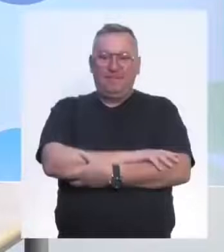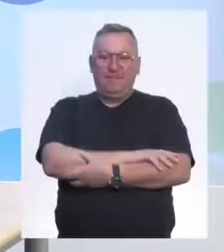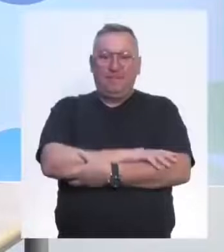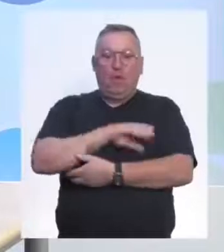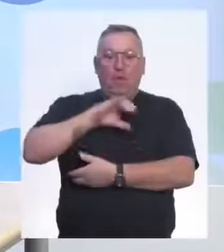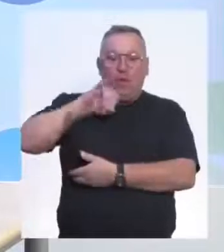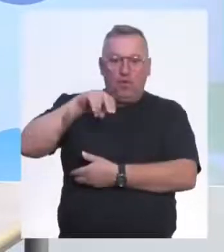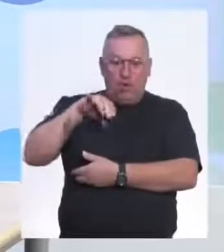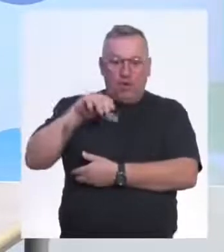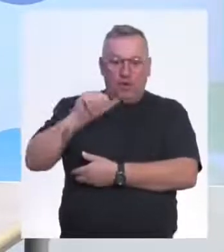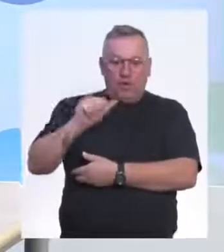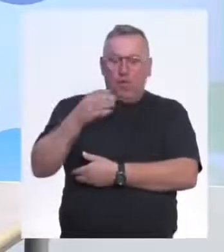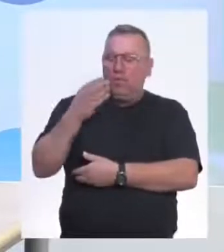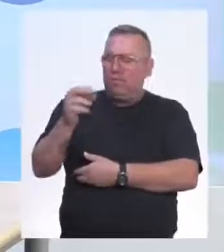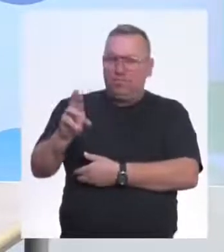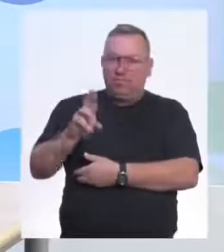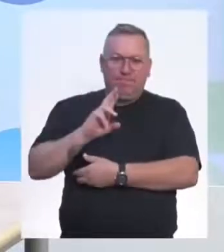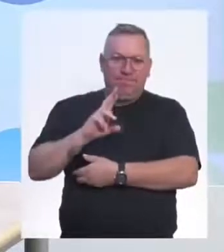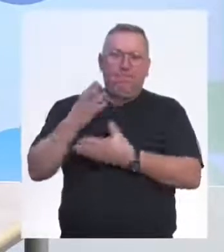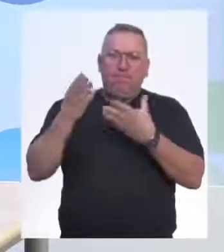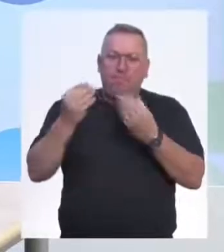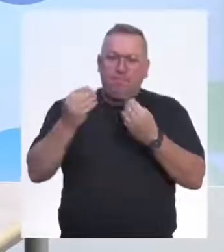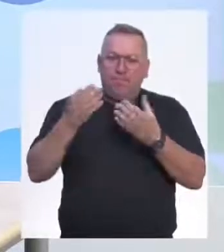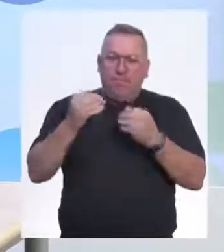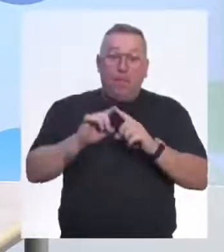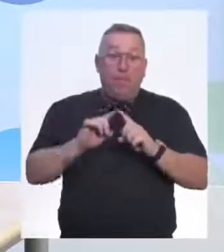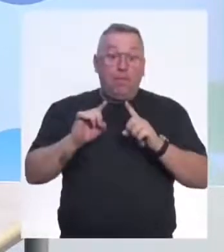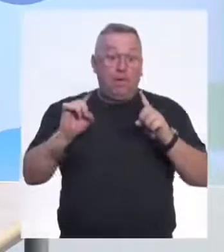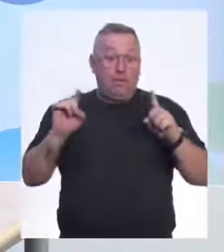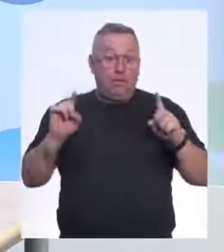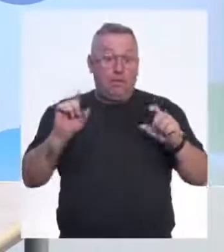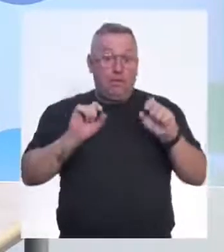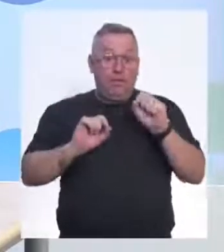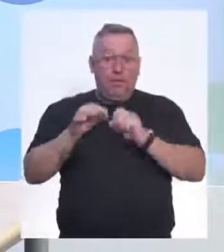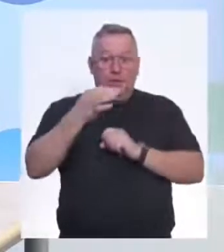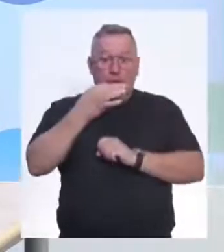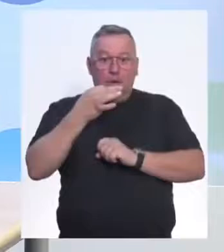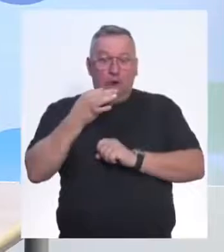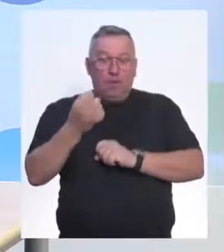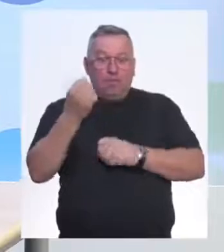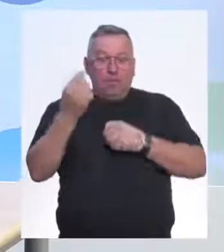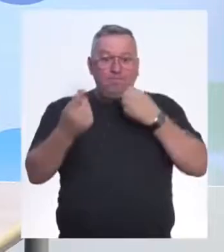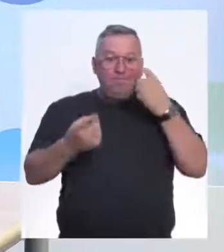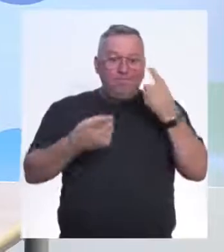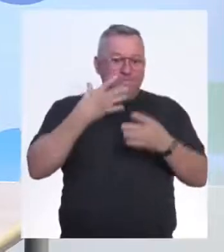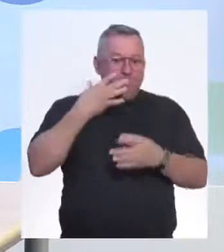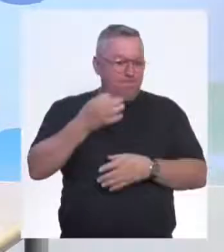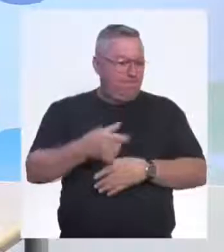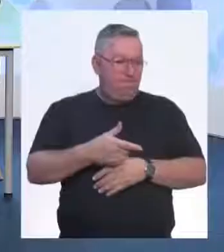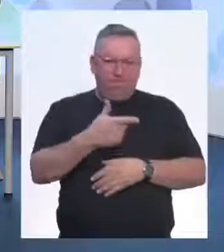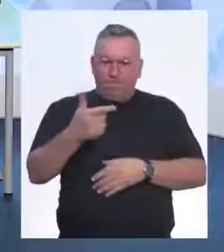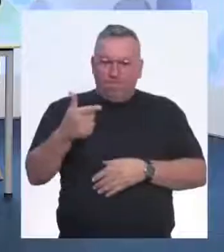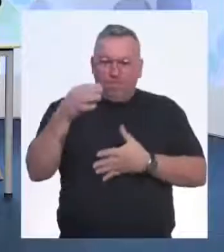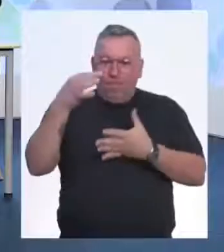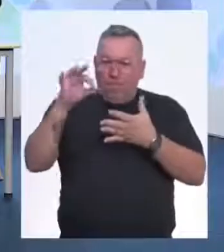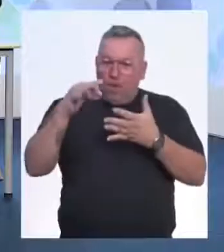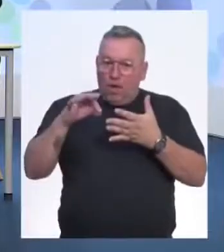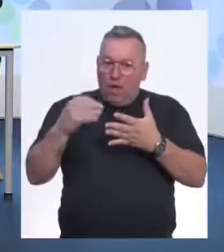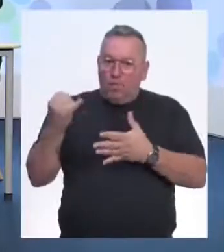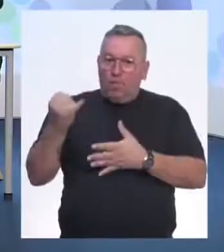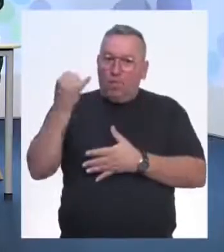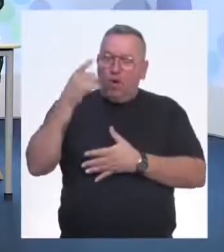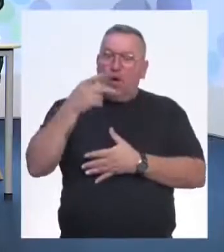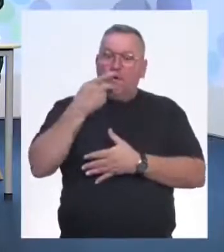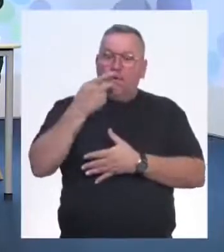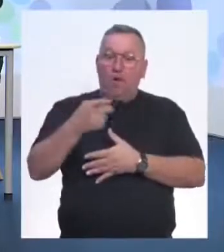Jonas, muitas respostas, mas eu acho que alguns não prestaram atenção num detalhe importante que a